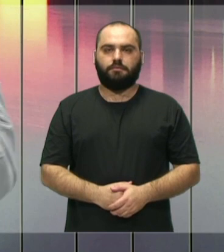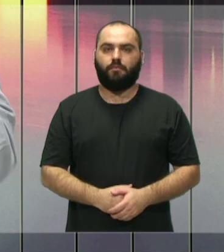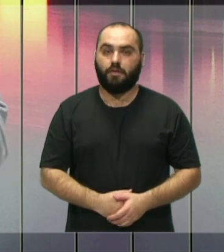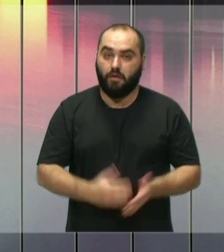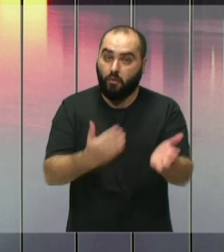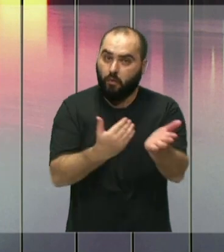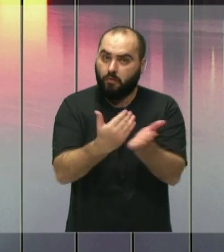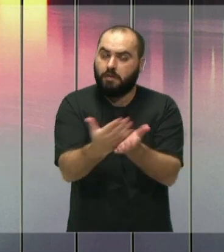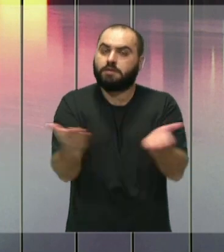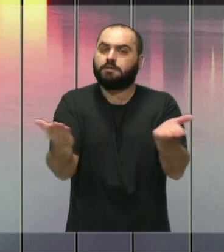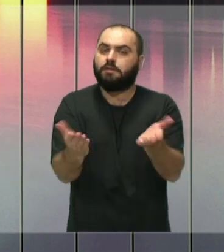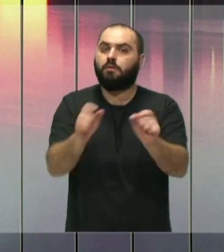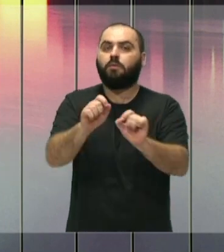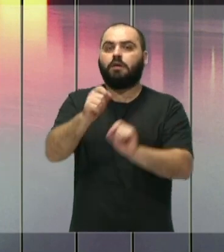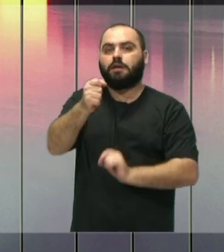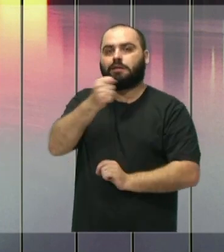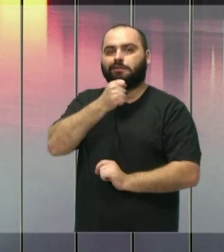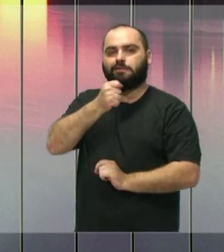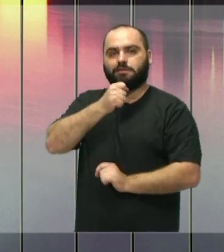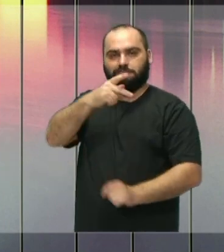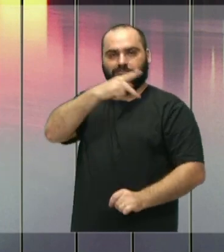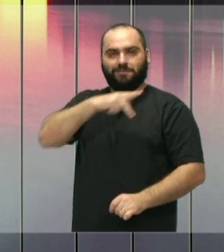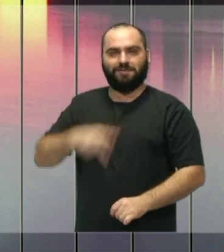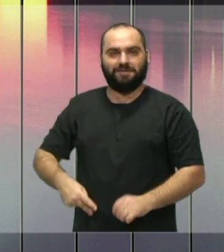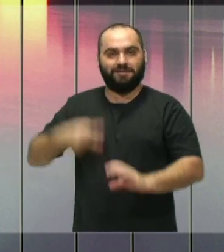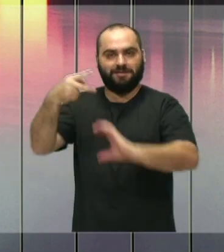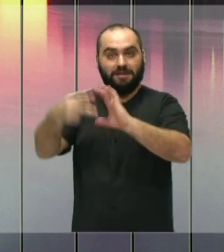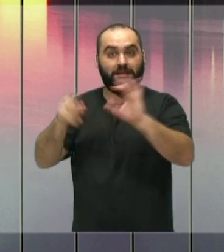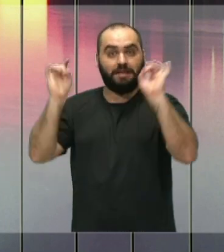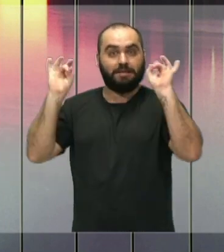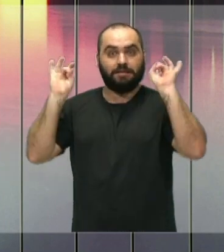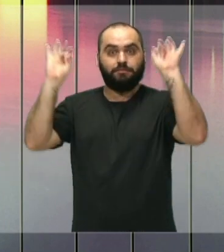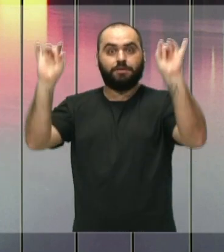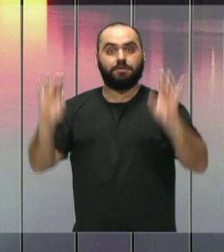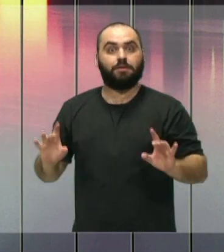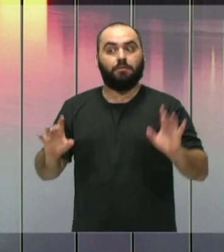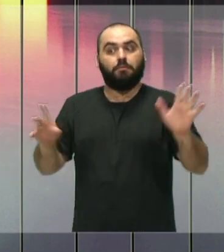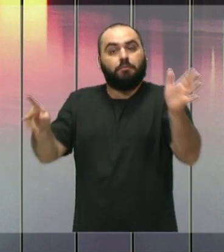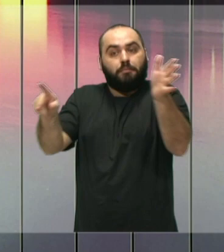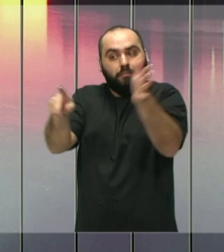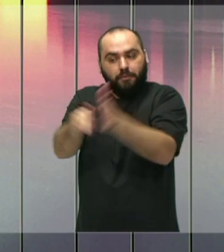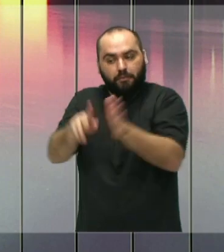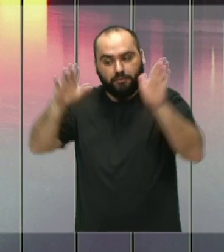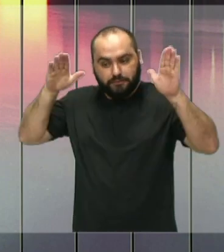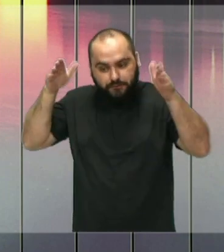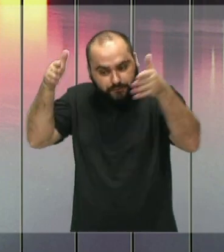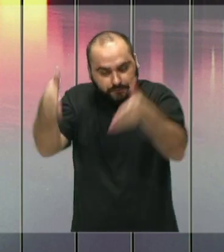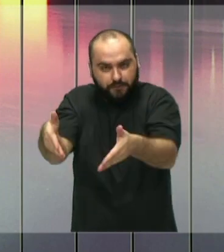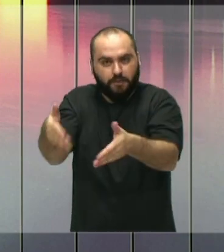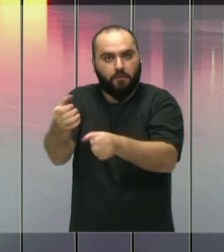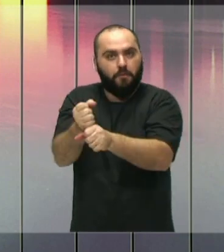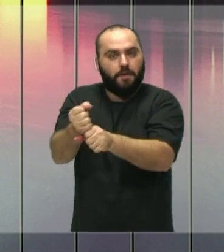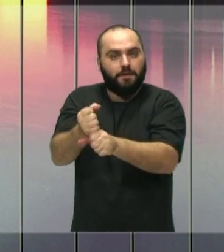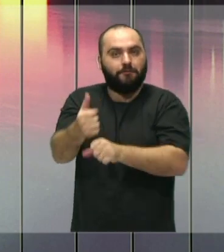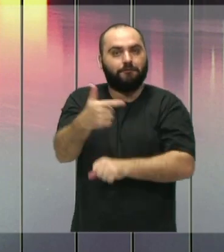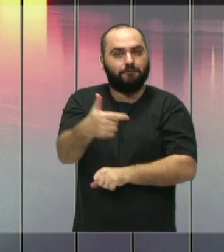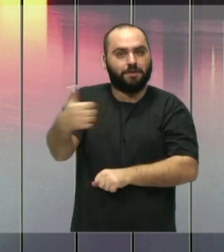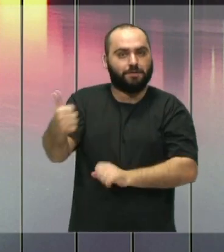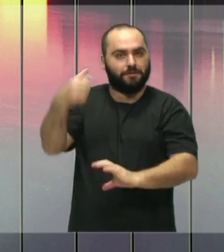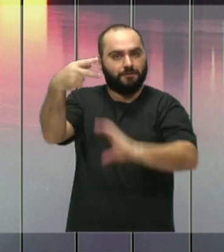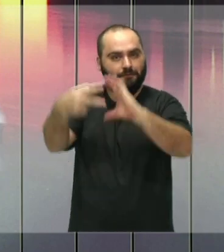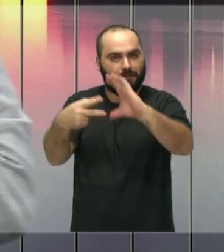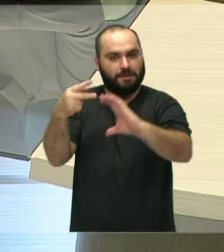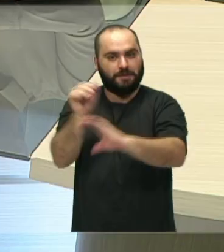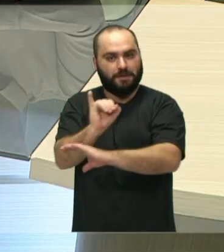começa agora o programa Fala Presidente especial com as ações de 2021 da Câmara de Vereadores de